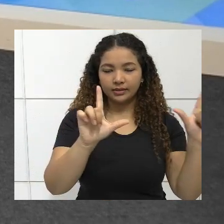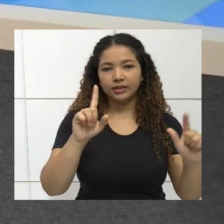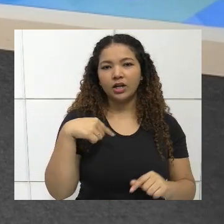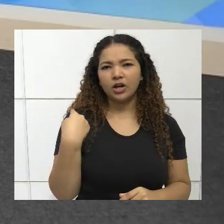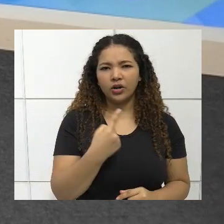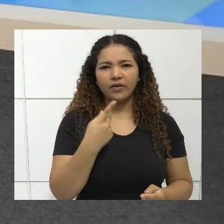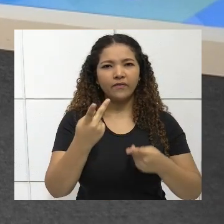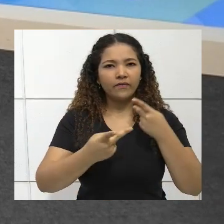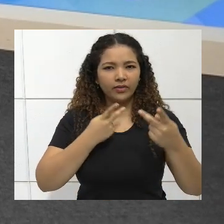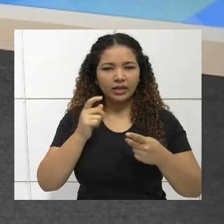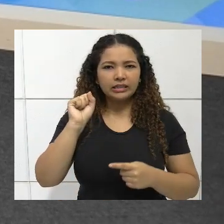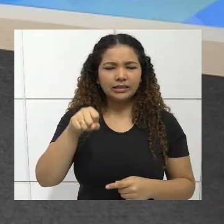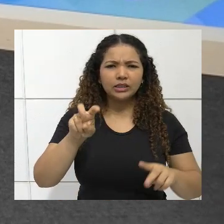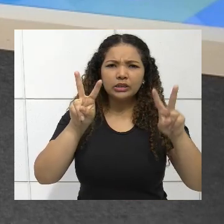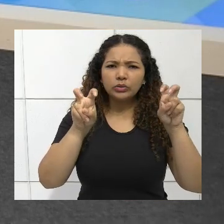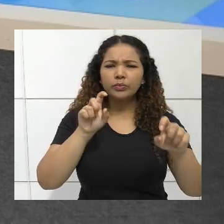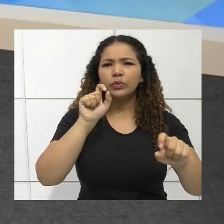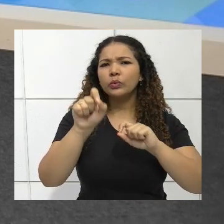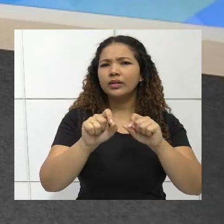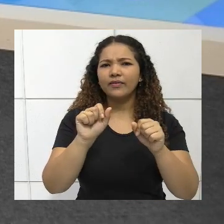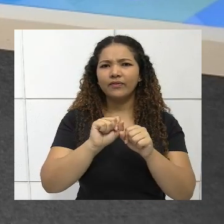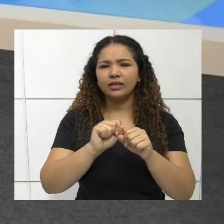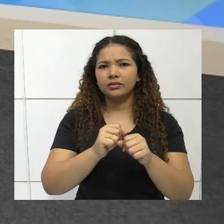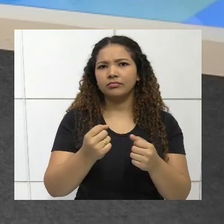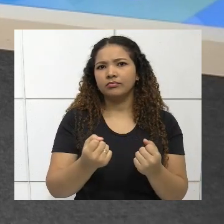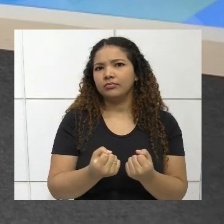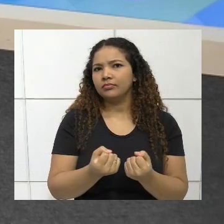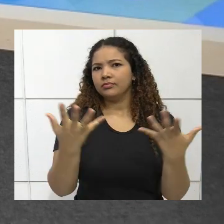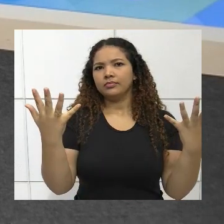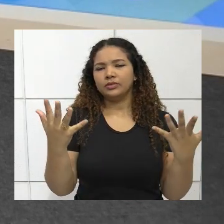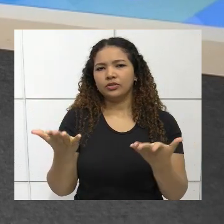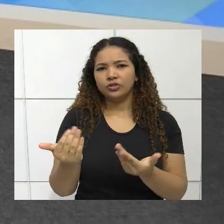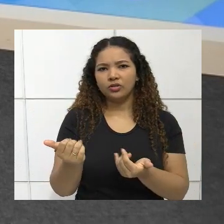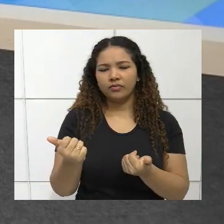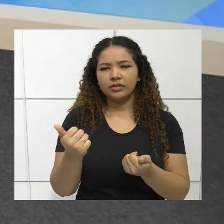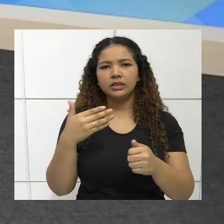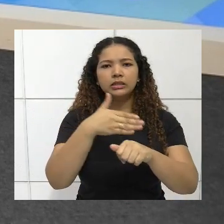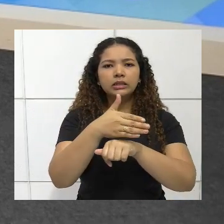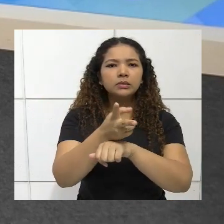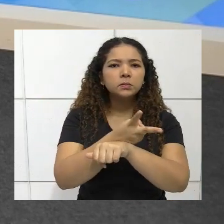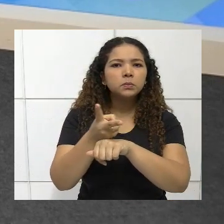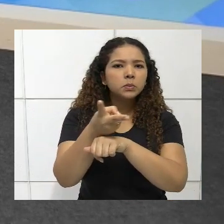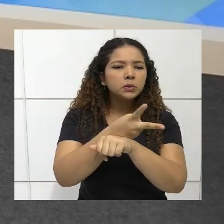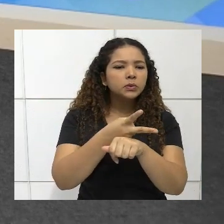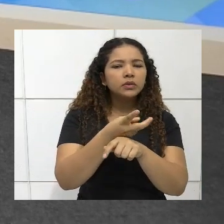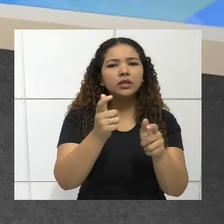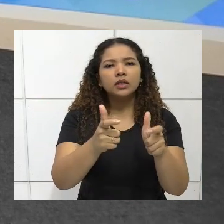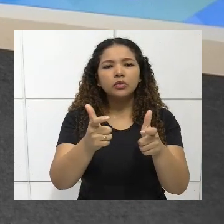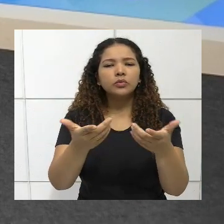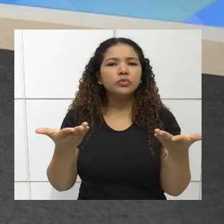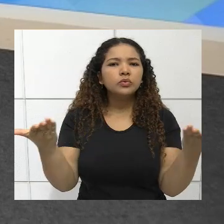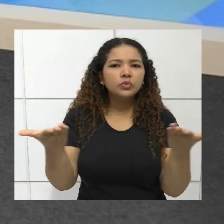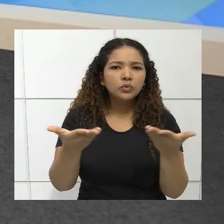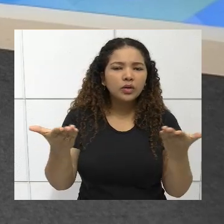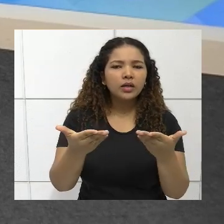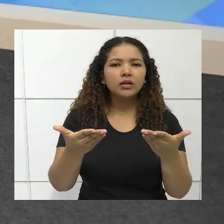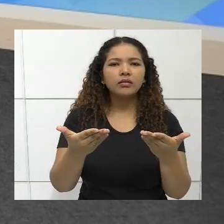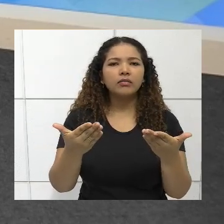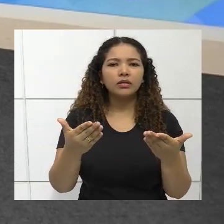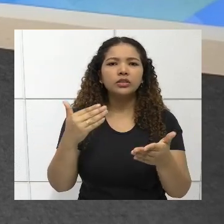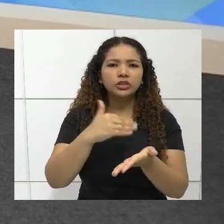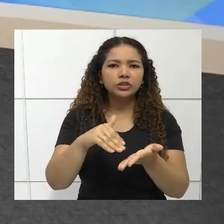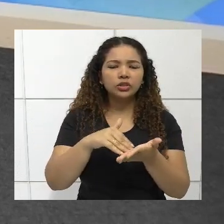o que pode estar levando tantos jovens a procurar hoje os consultórios de psicólogos.